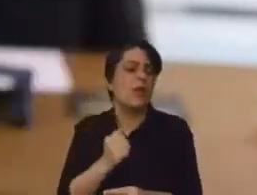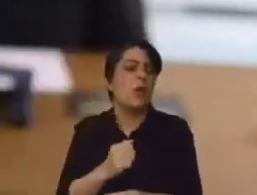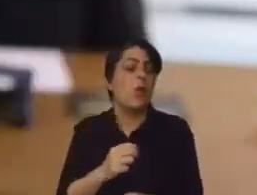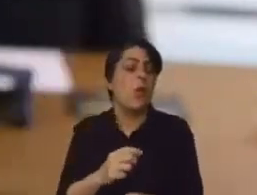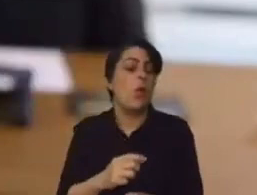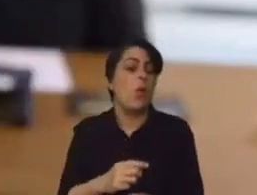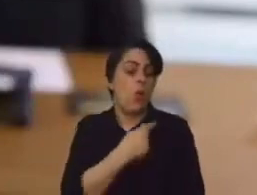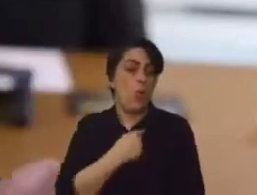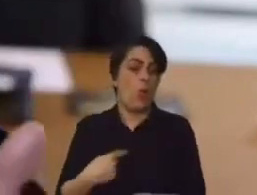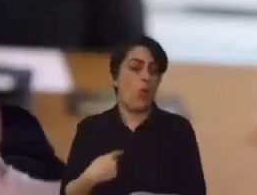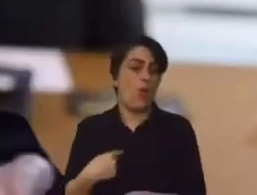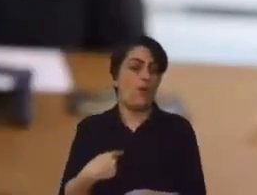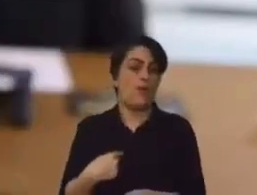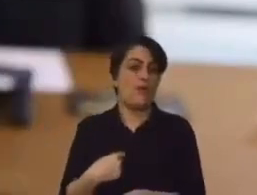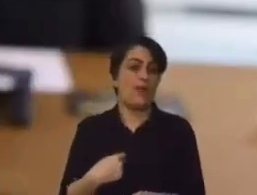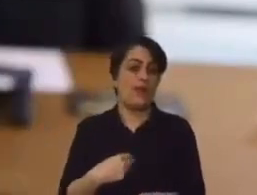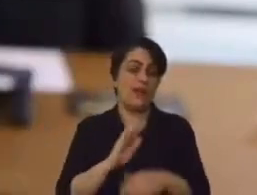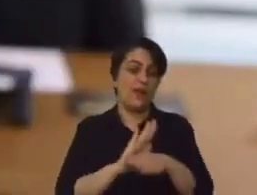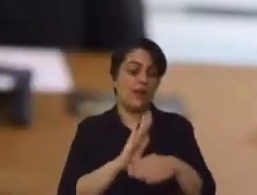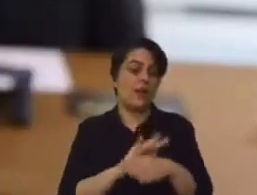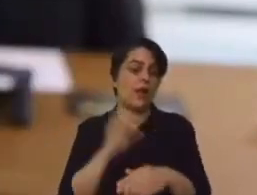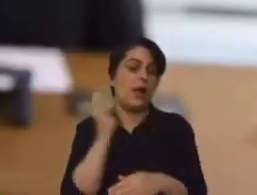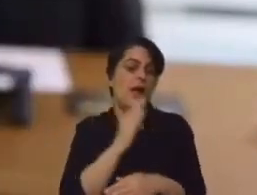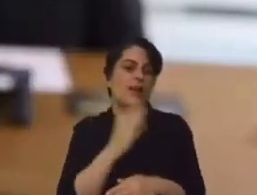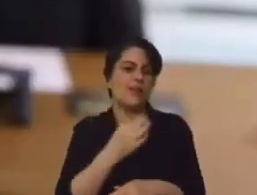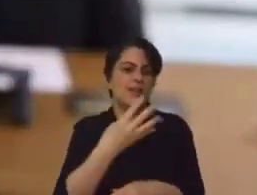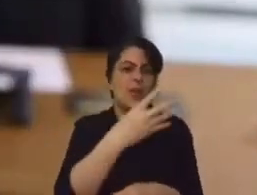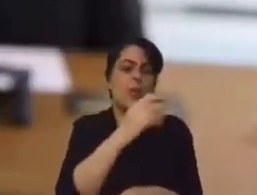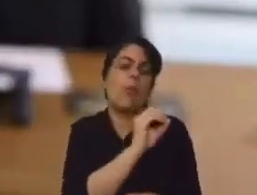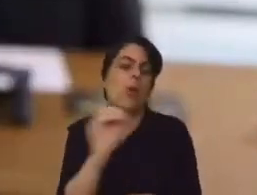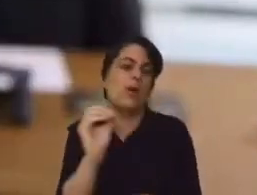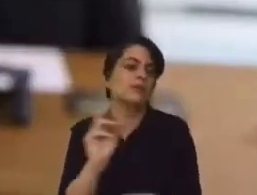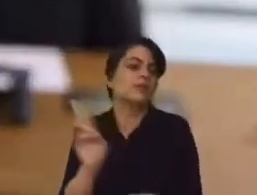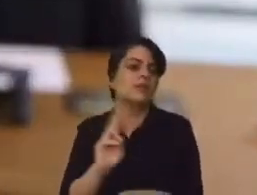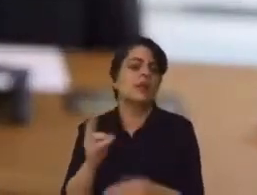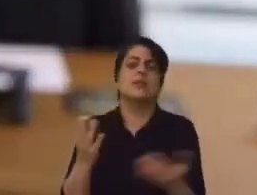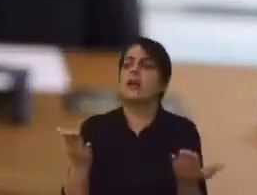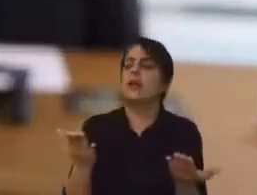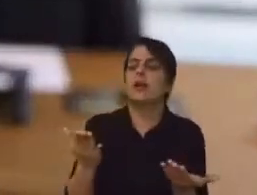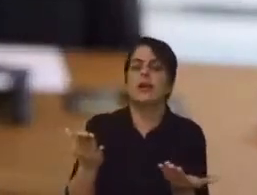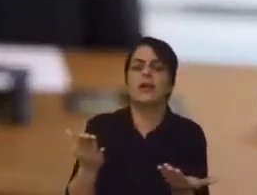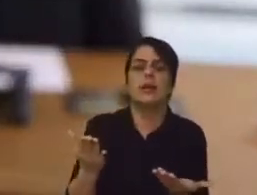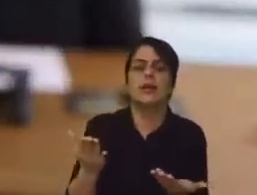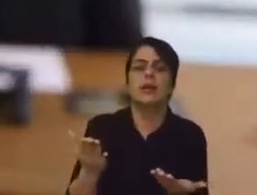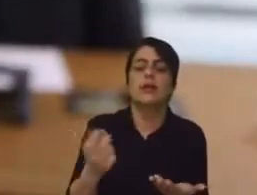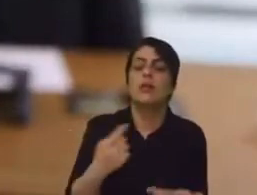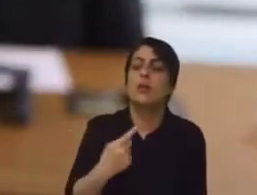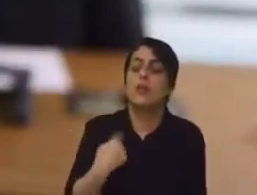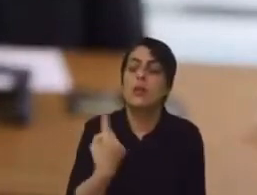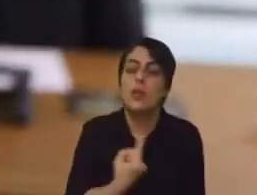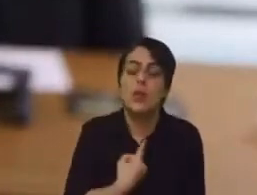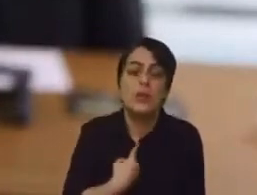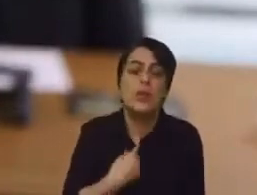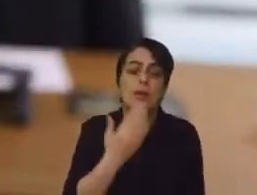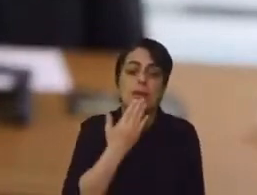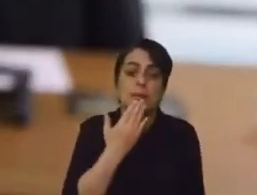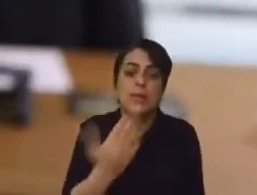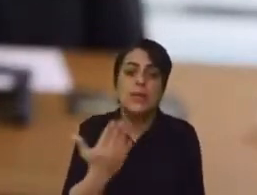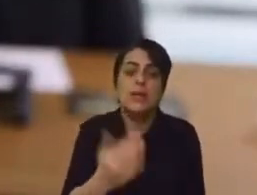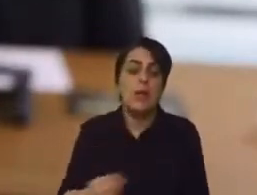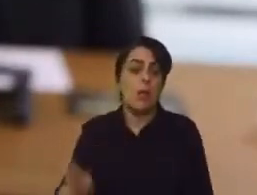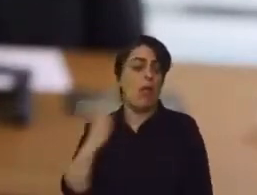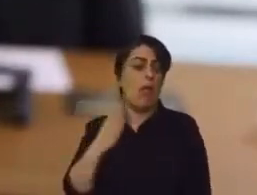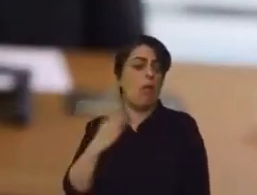parou de dar, e tem gente que é contra, porque isso é eleitoral. Sérgio, nós reivindicamos um aumento do Bolsa Família de